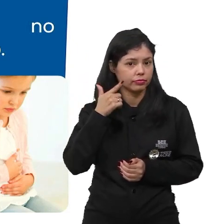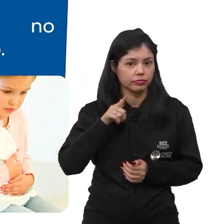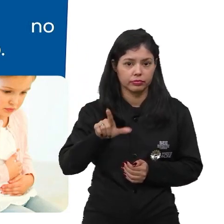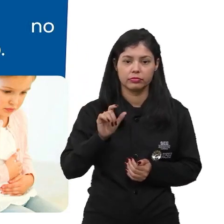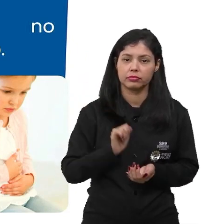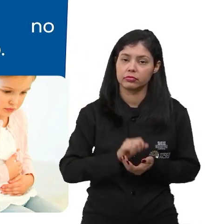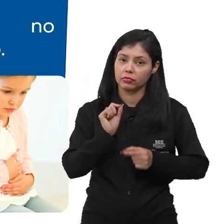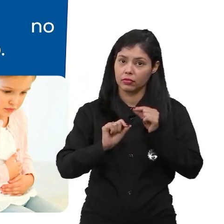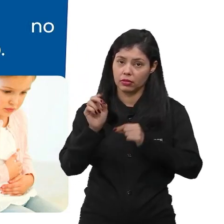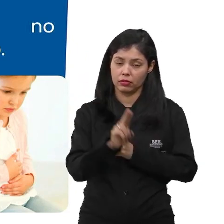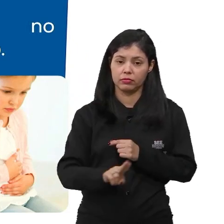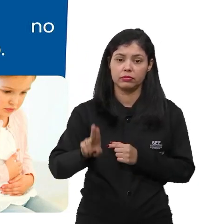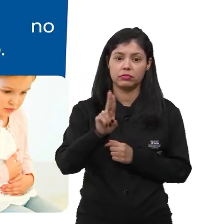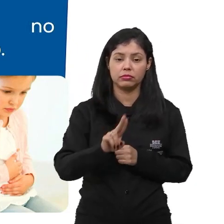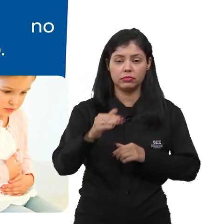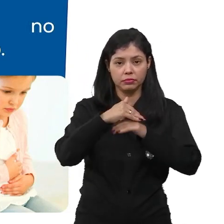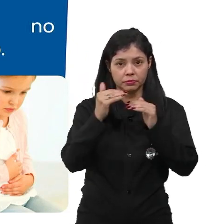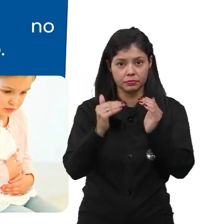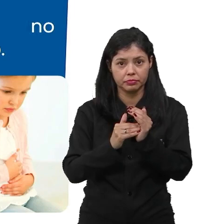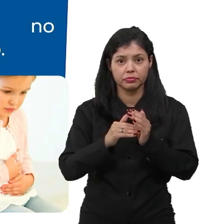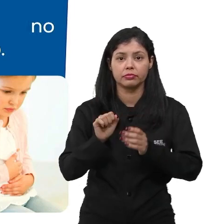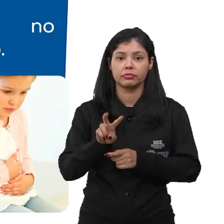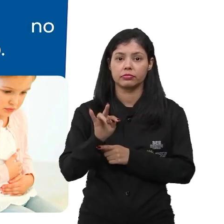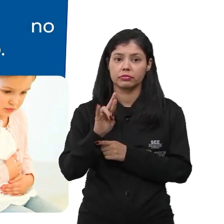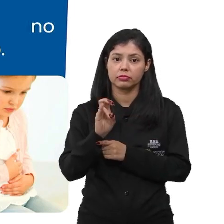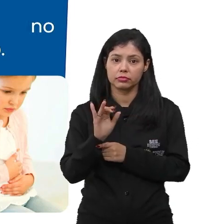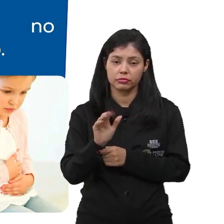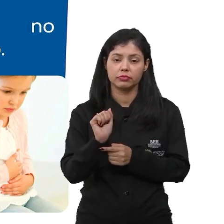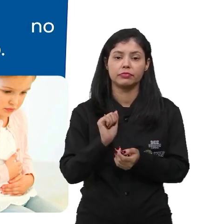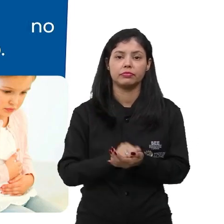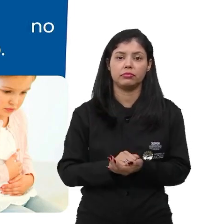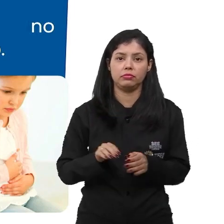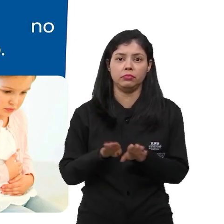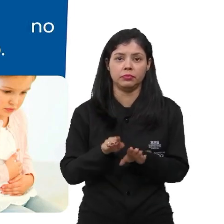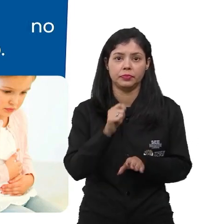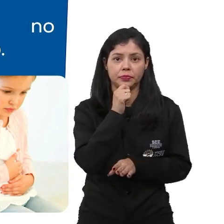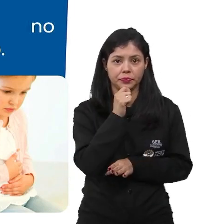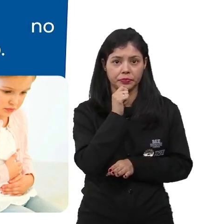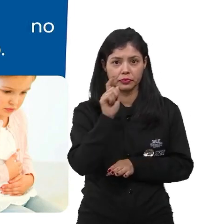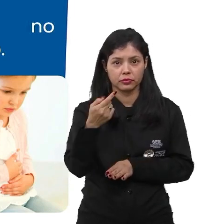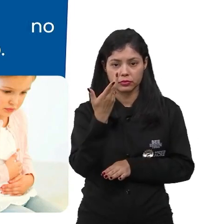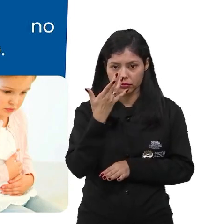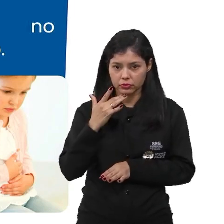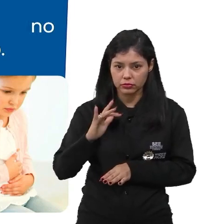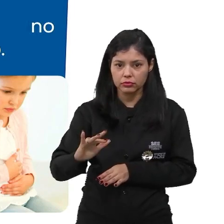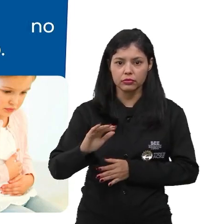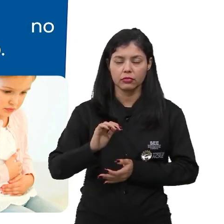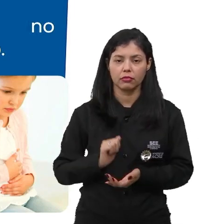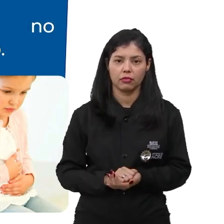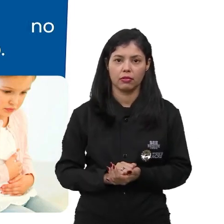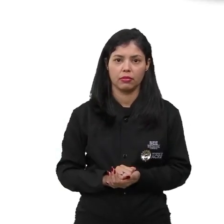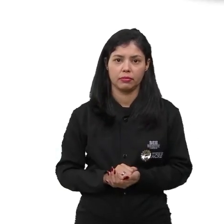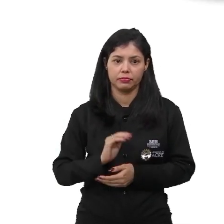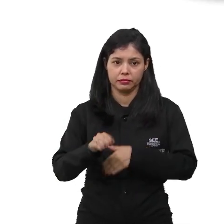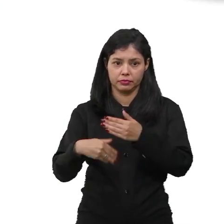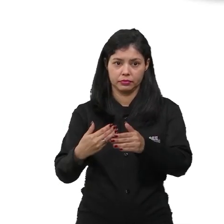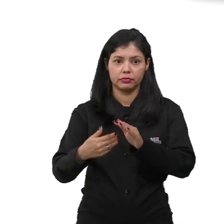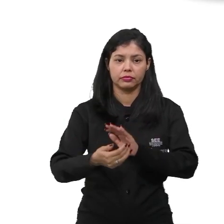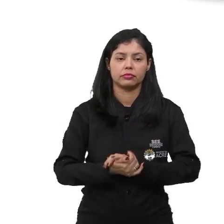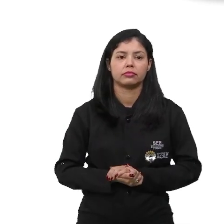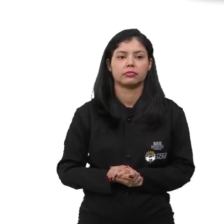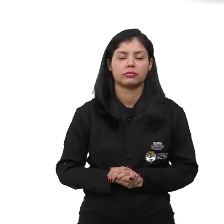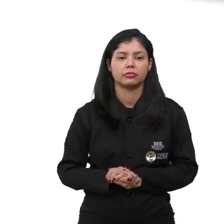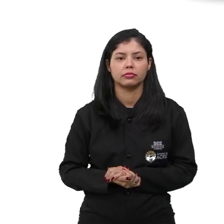verminose, ela tá o quê? Ela tá utilizando ali todas as vitaminas e nutrientes, né, daquela criança, daquela pessoa ali em